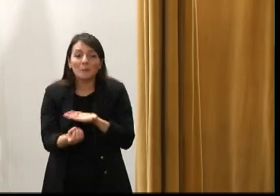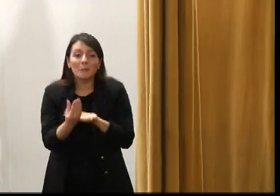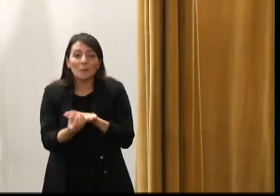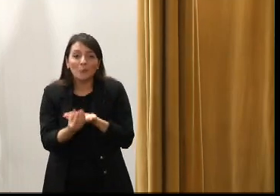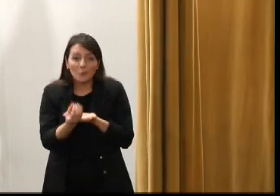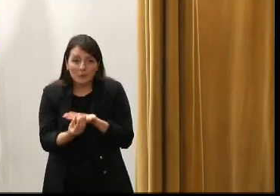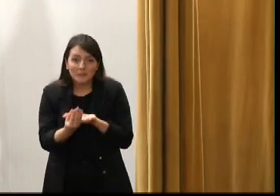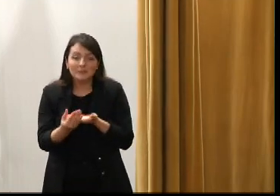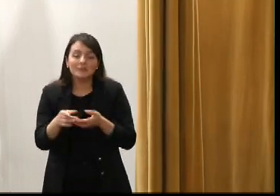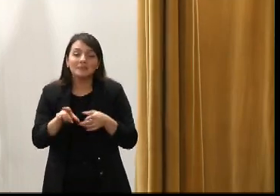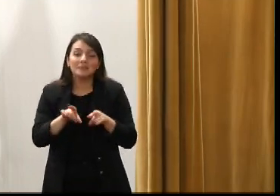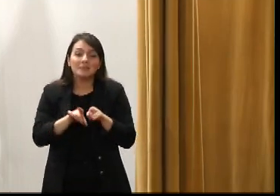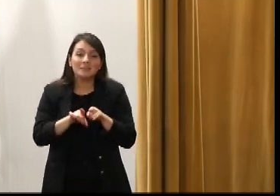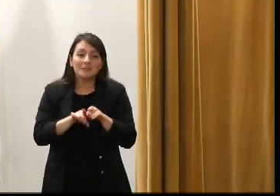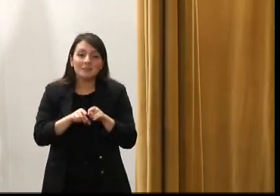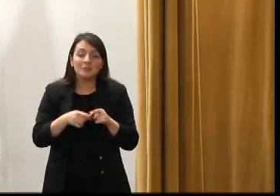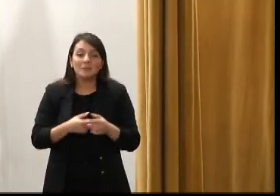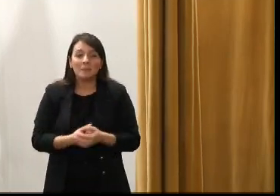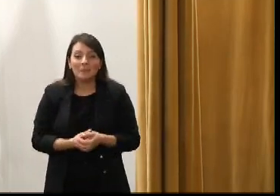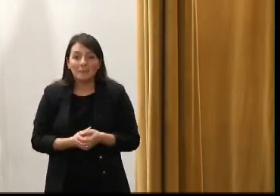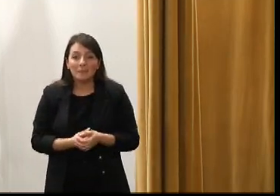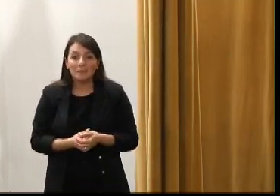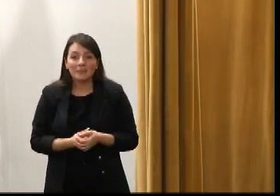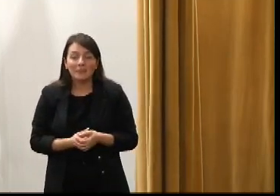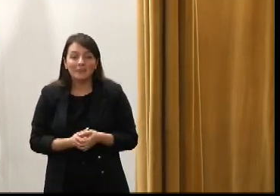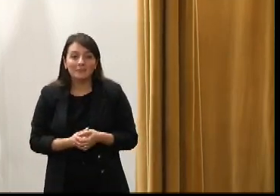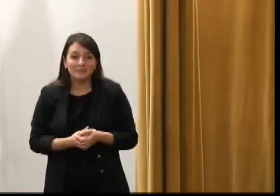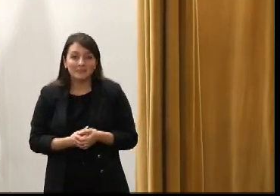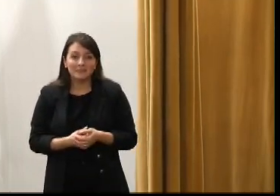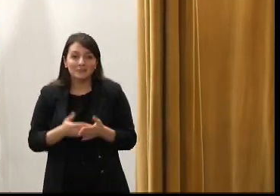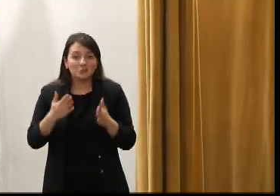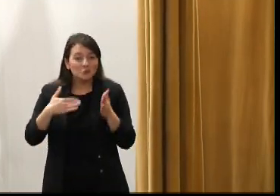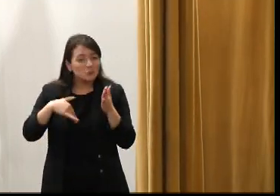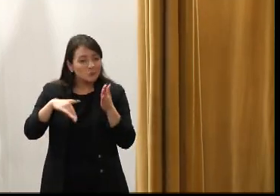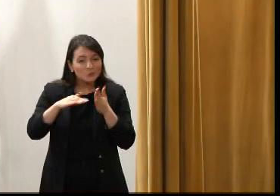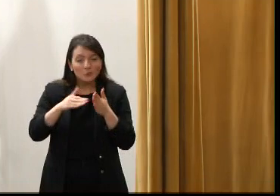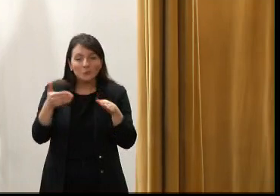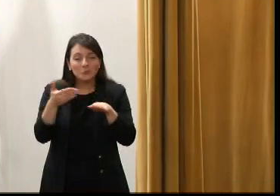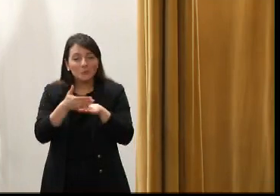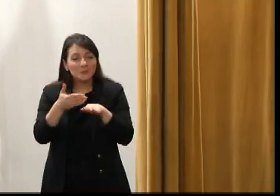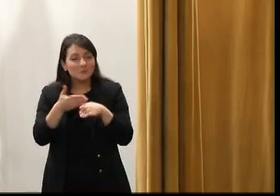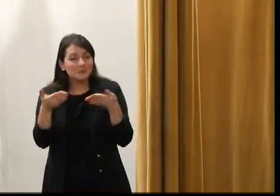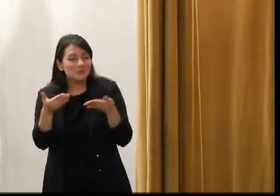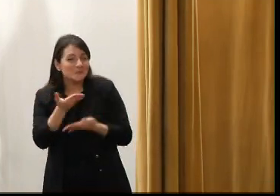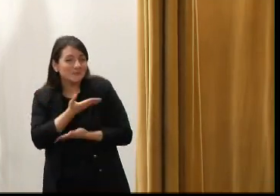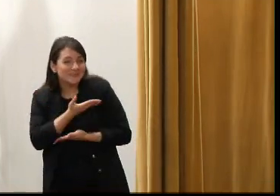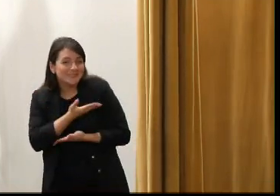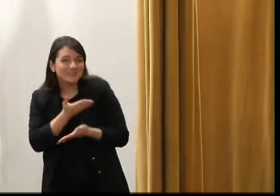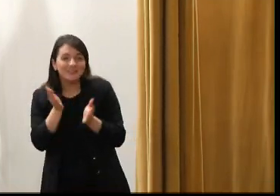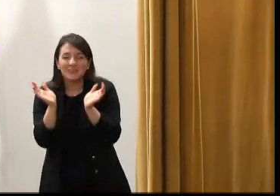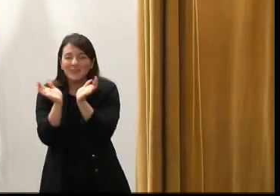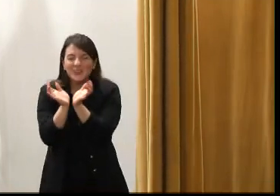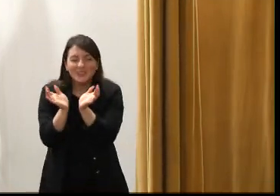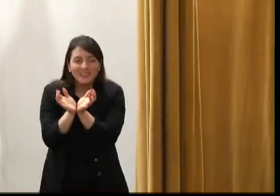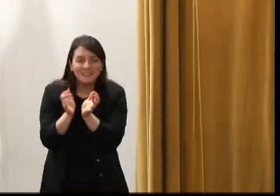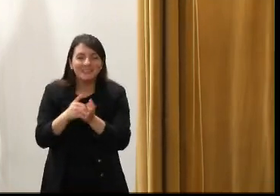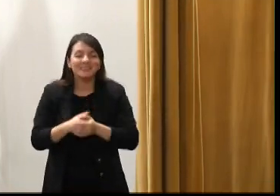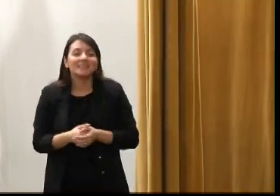me encaminho de imediato, em virtude do tempo, a minha fala, todos presentes, amigos, colegas,